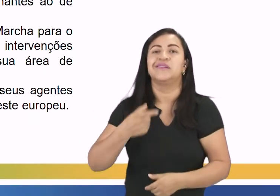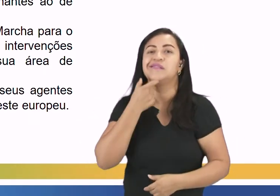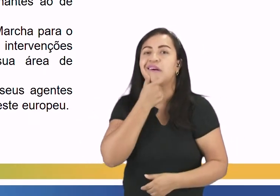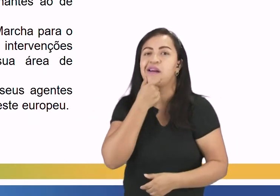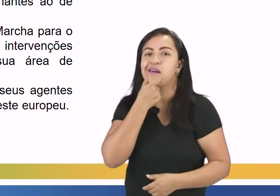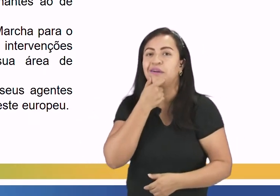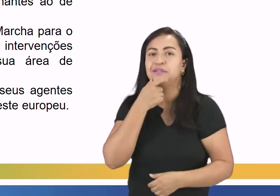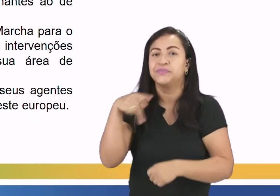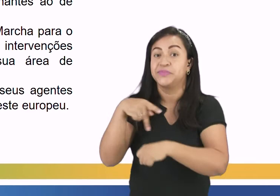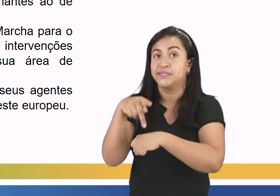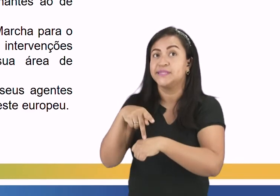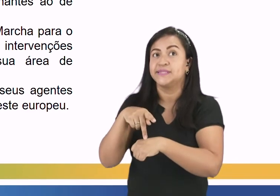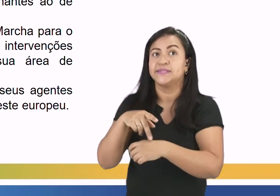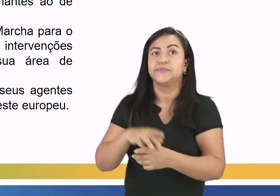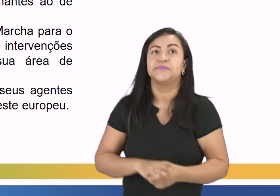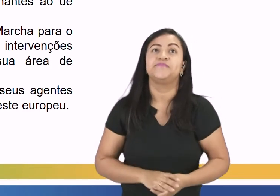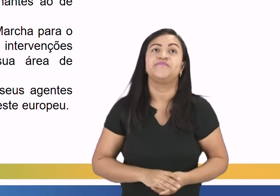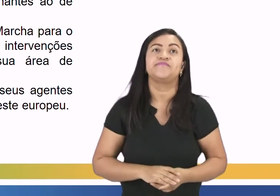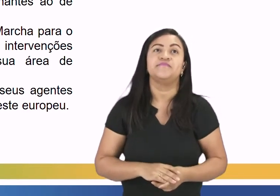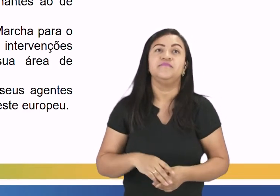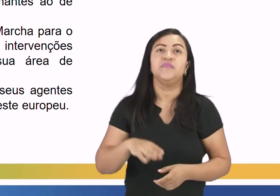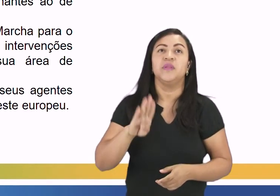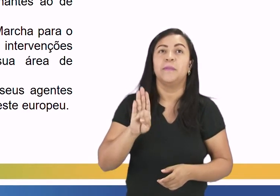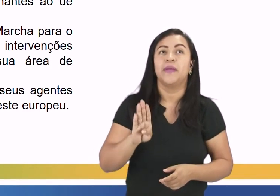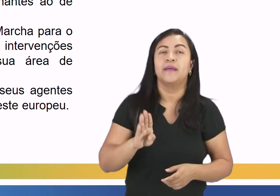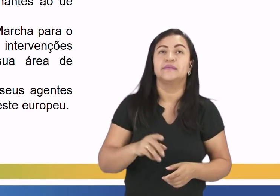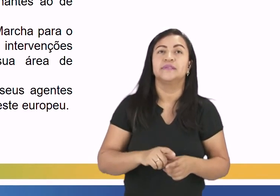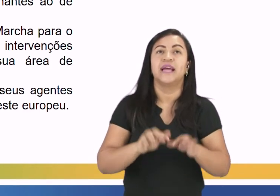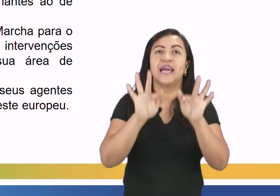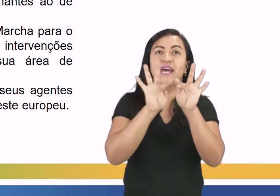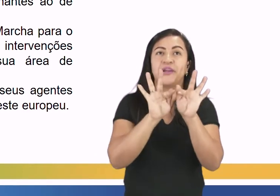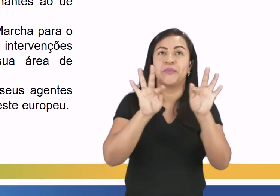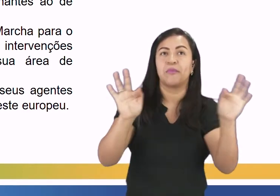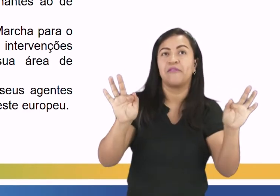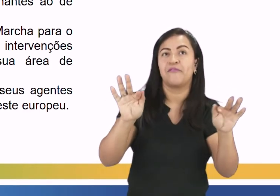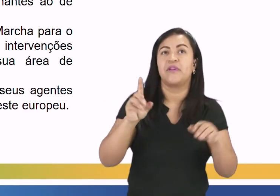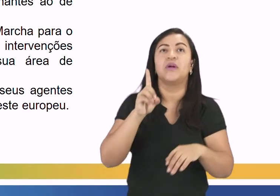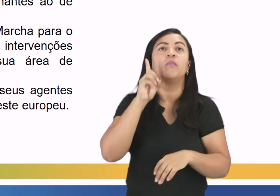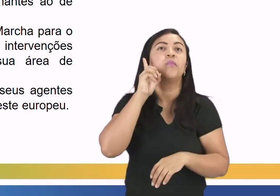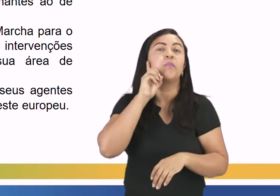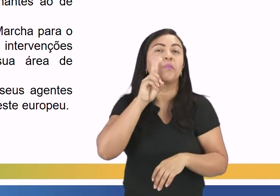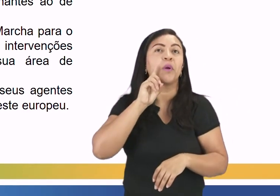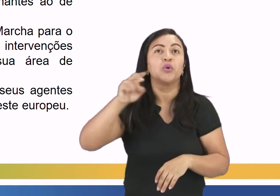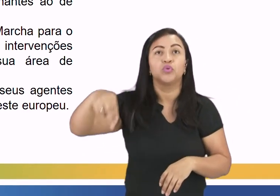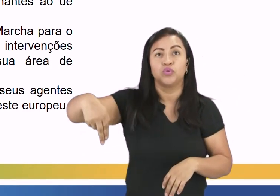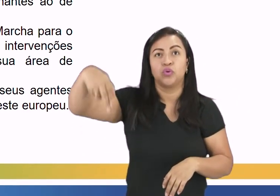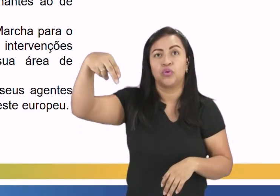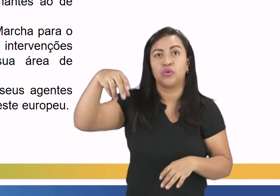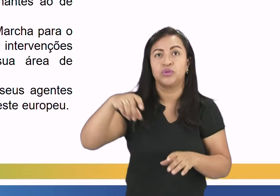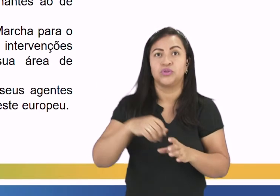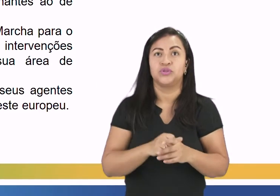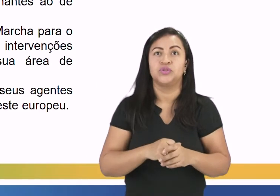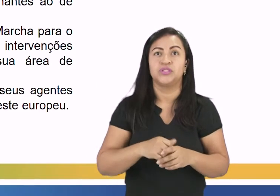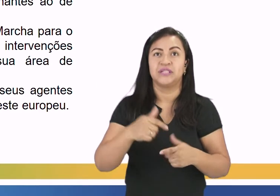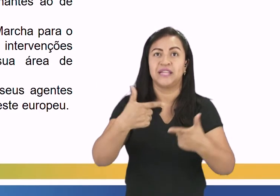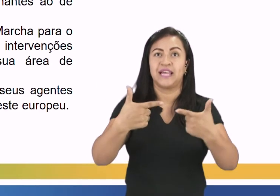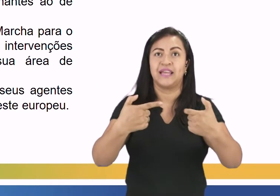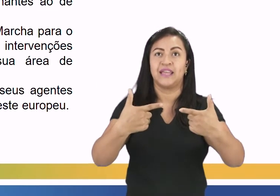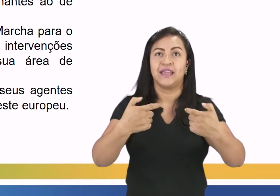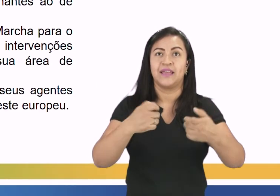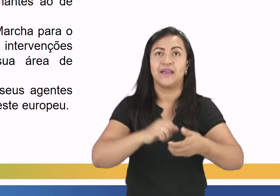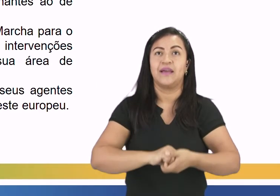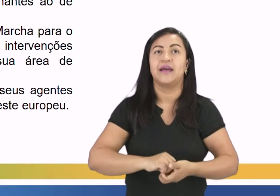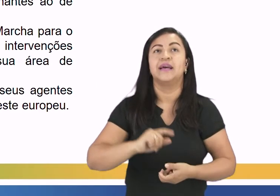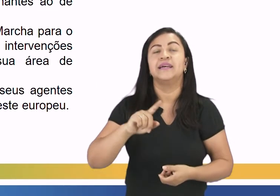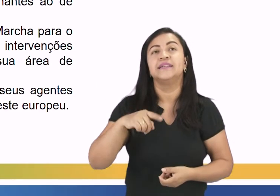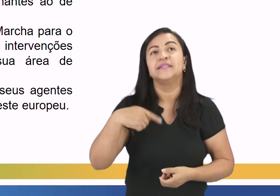Estados Unidos durante a Guerra de Secessão, durante o qual os escravos foram libertados como forma